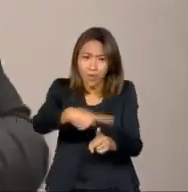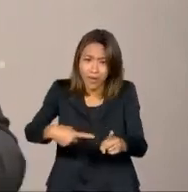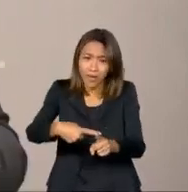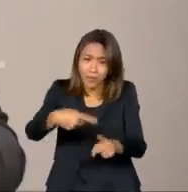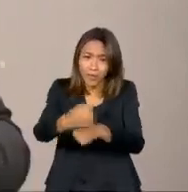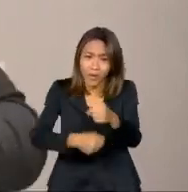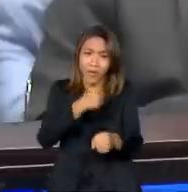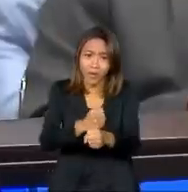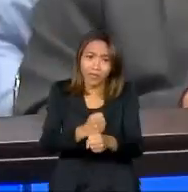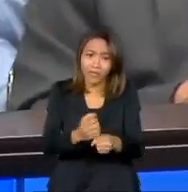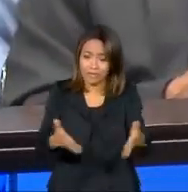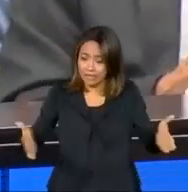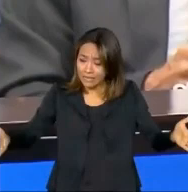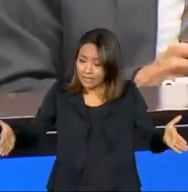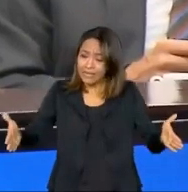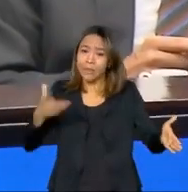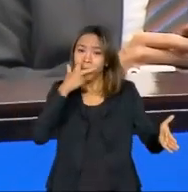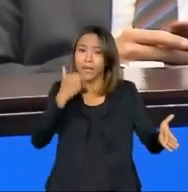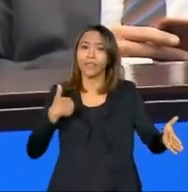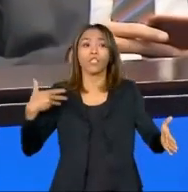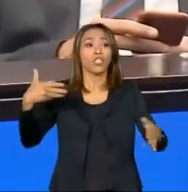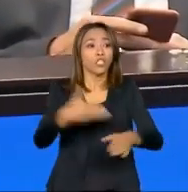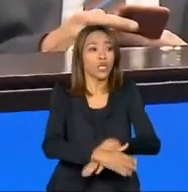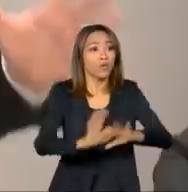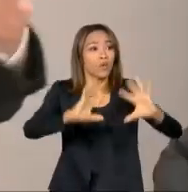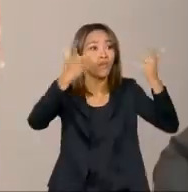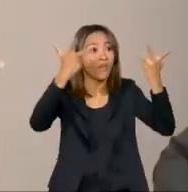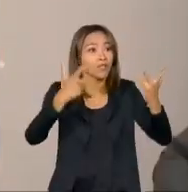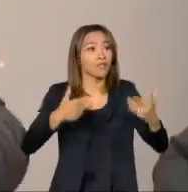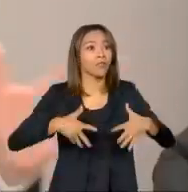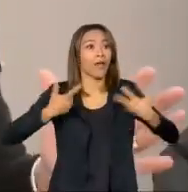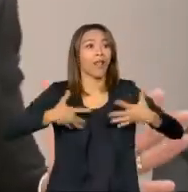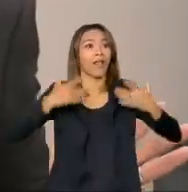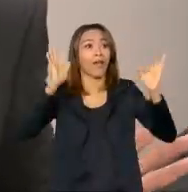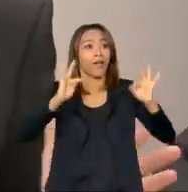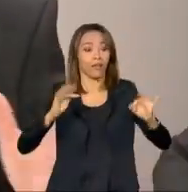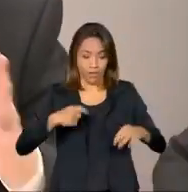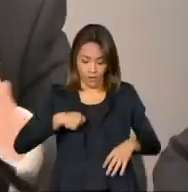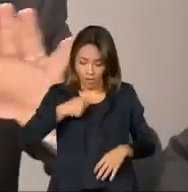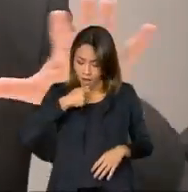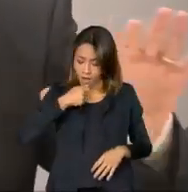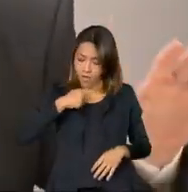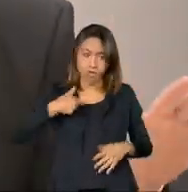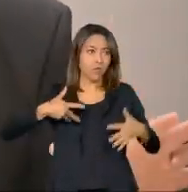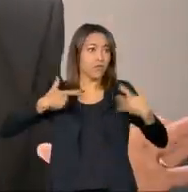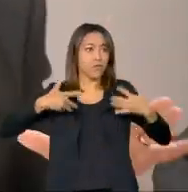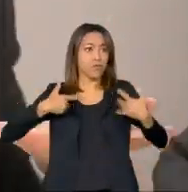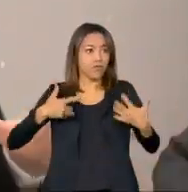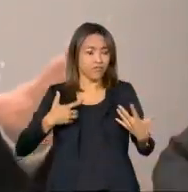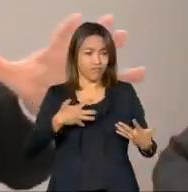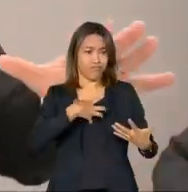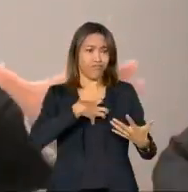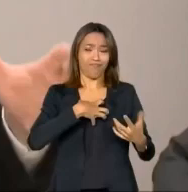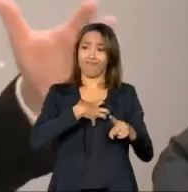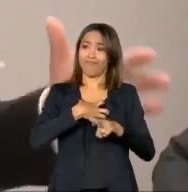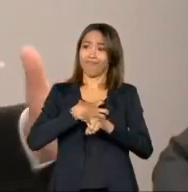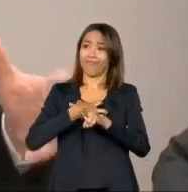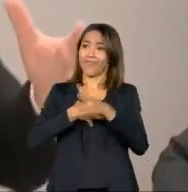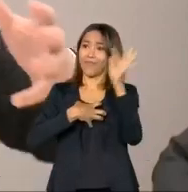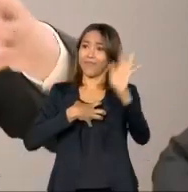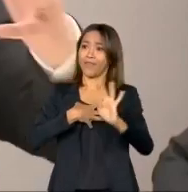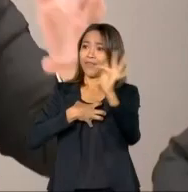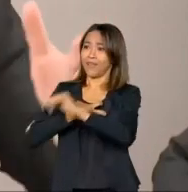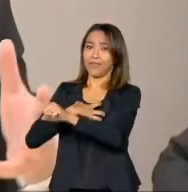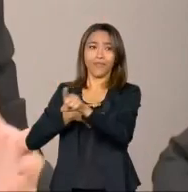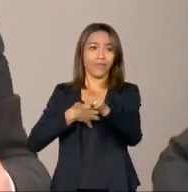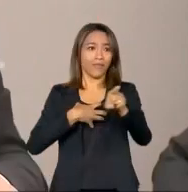como você chegasse numa festa onde todo mundo já está animado e você ainda não está animado. Então, aquele ambiente assim que você quer buscar